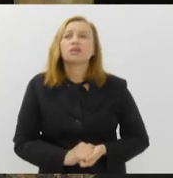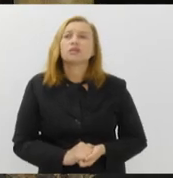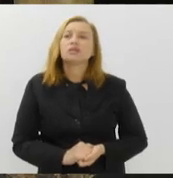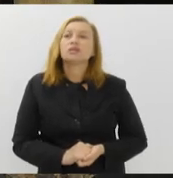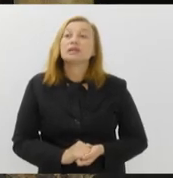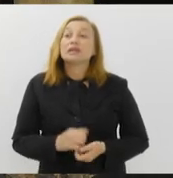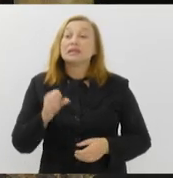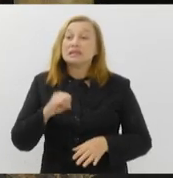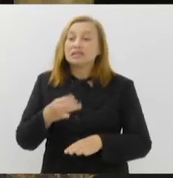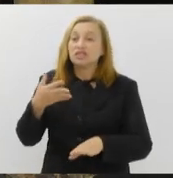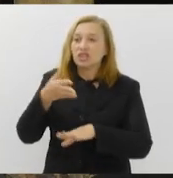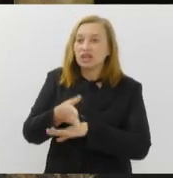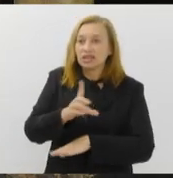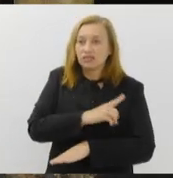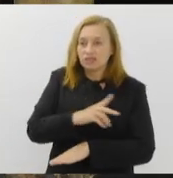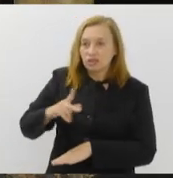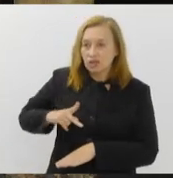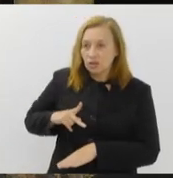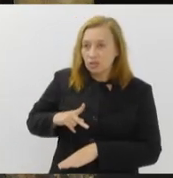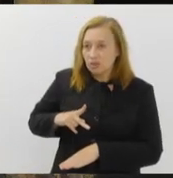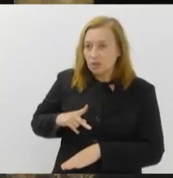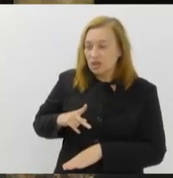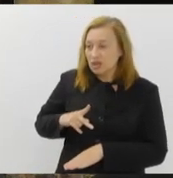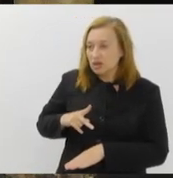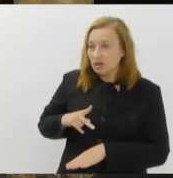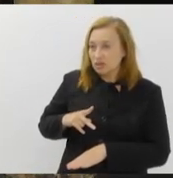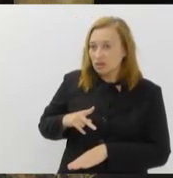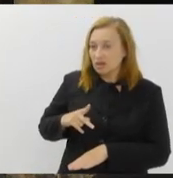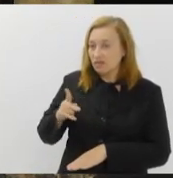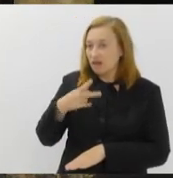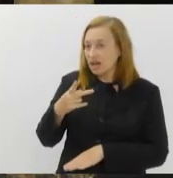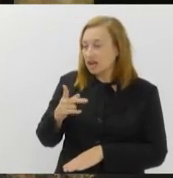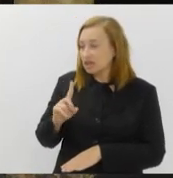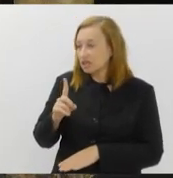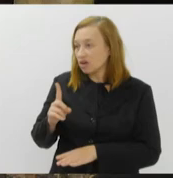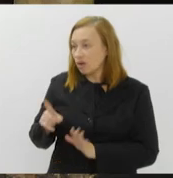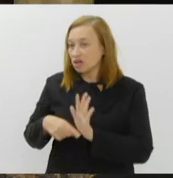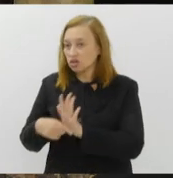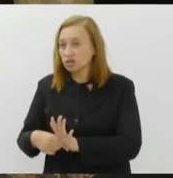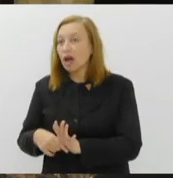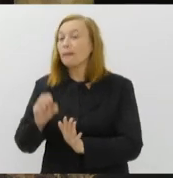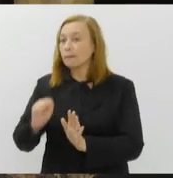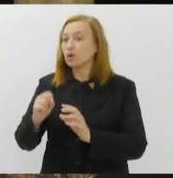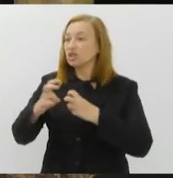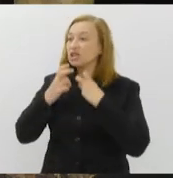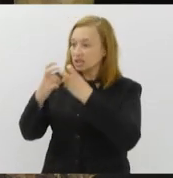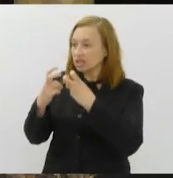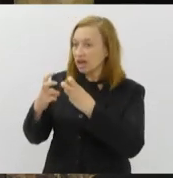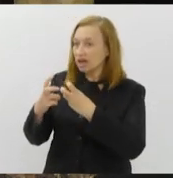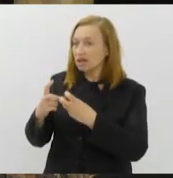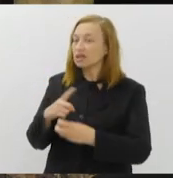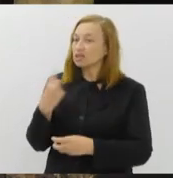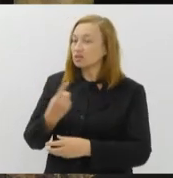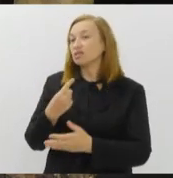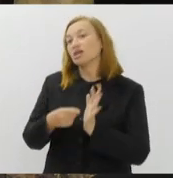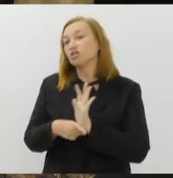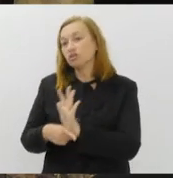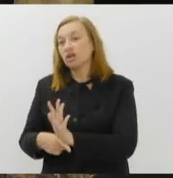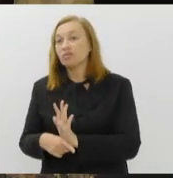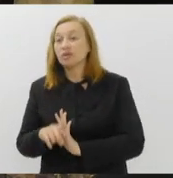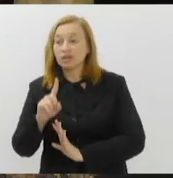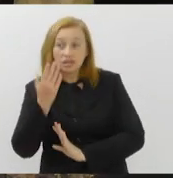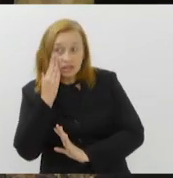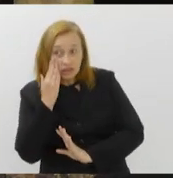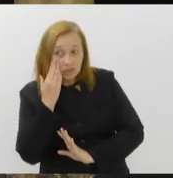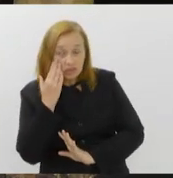se chegar na Defensoria Pública e alguém disser que não é para atender com relação a isso, pode gritar para cá que a gente fala, entendeu? É isso.